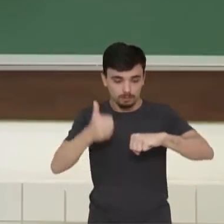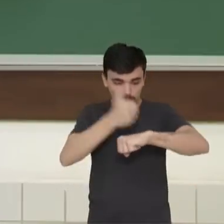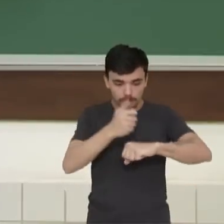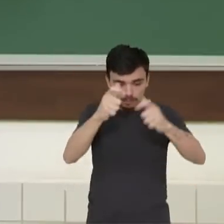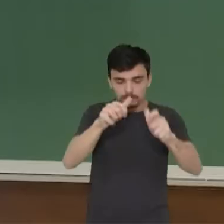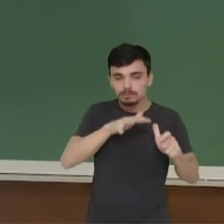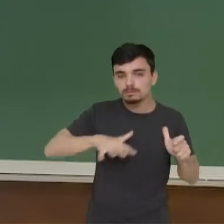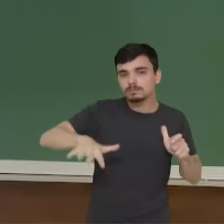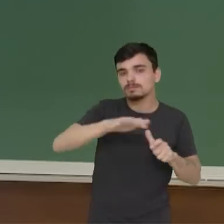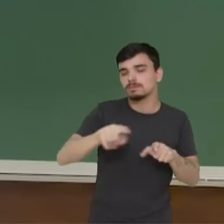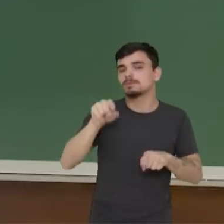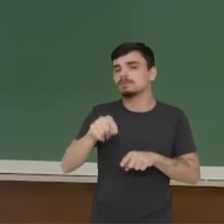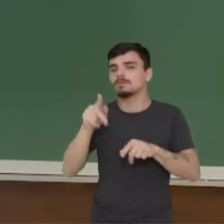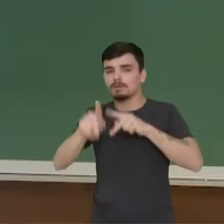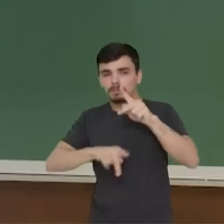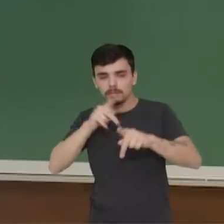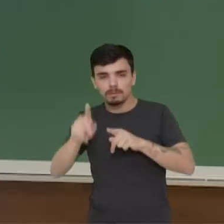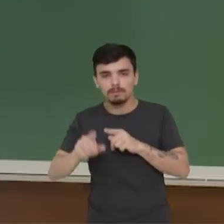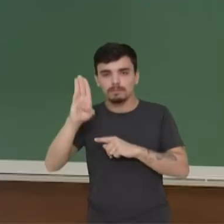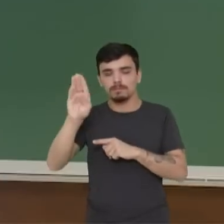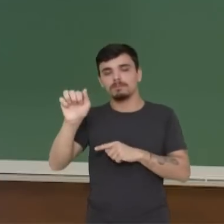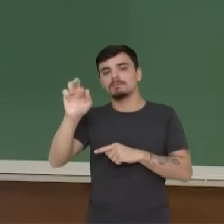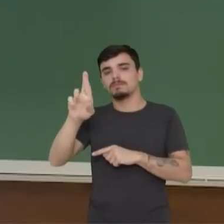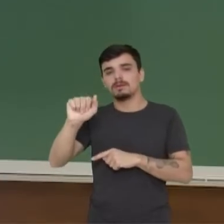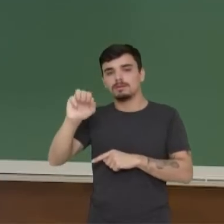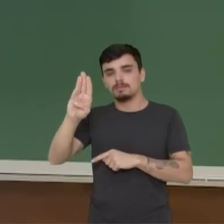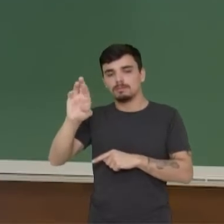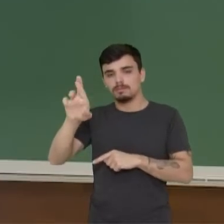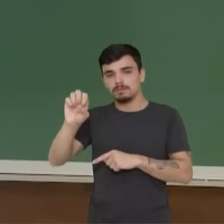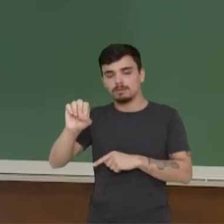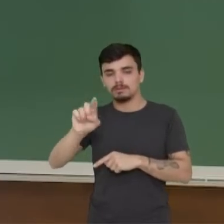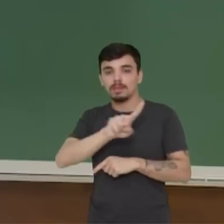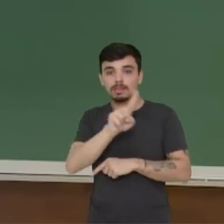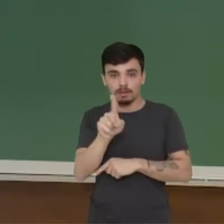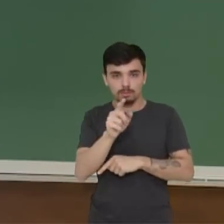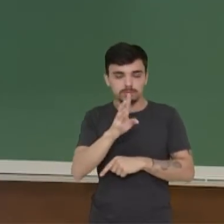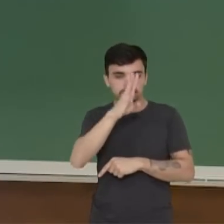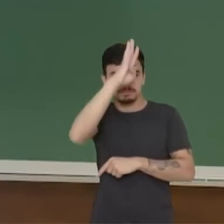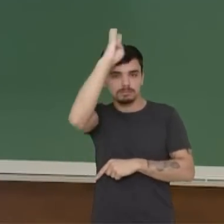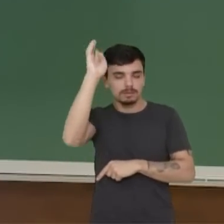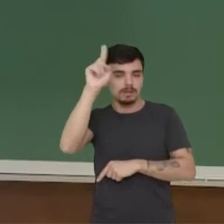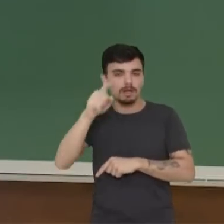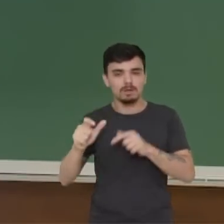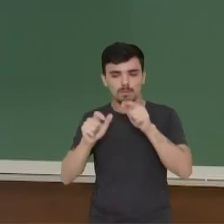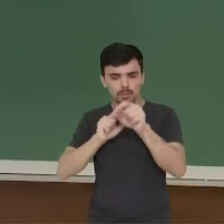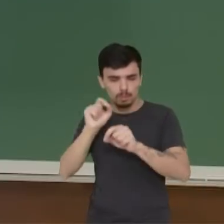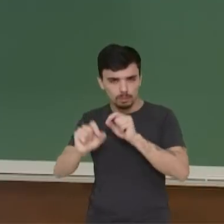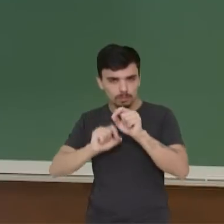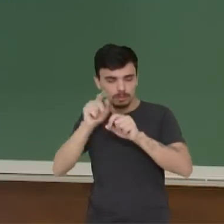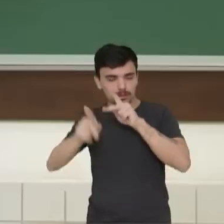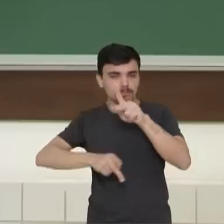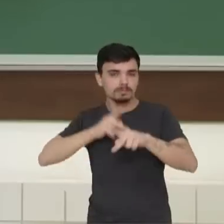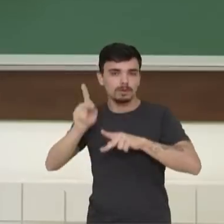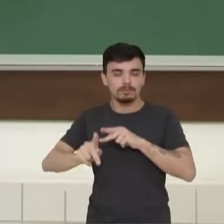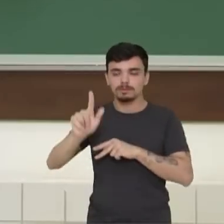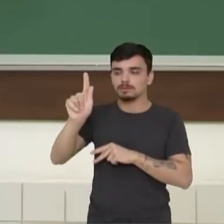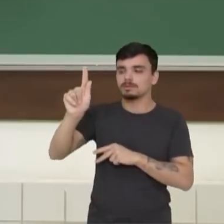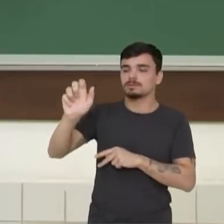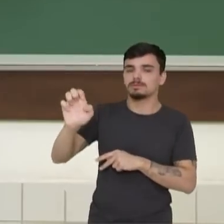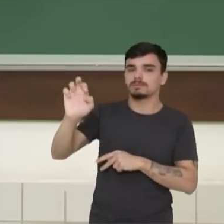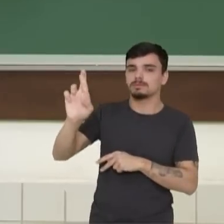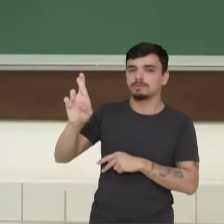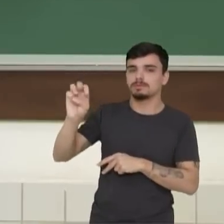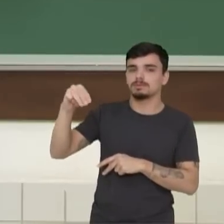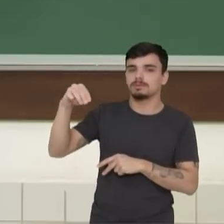esses povos bárbaros, que eram não romanos, a grande maioria deles eram povos germânicos. Esses povos germânicos